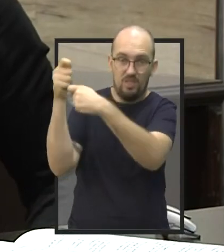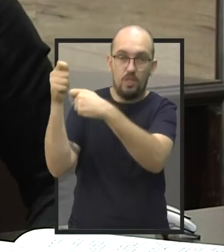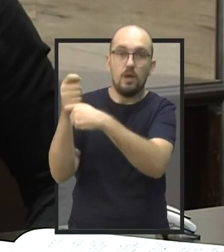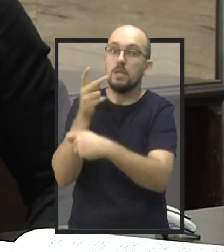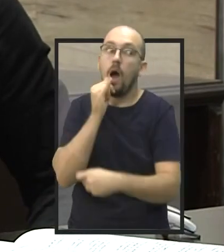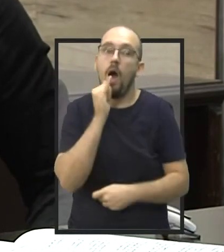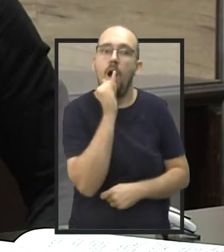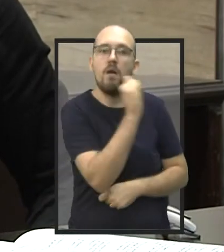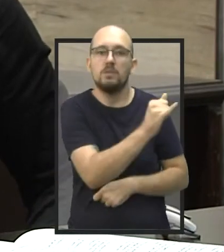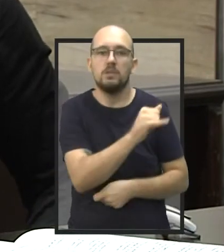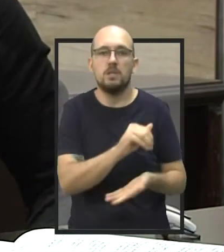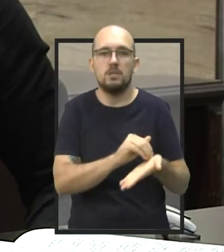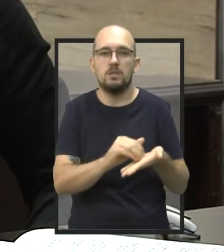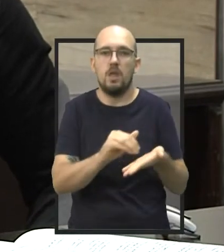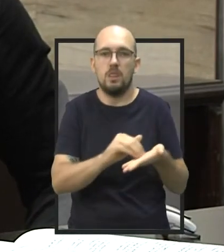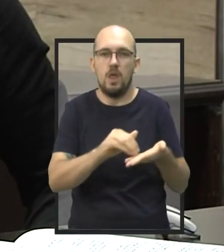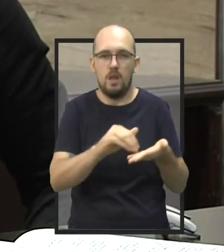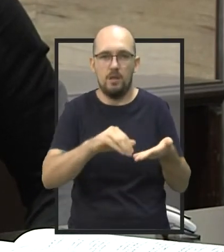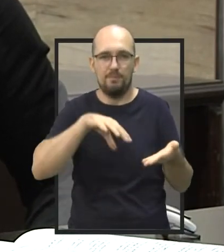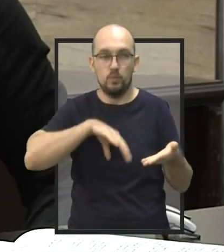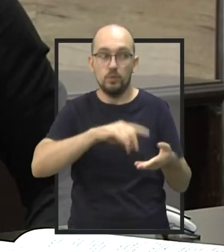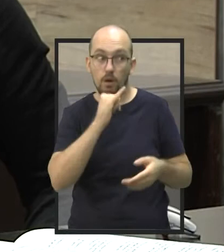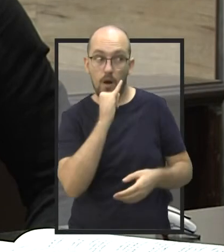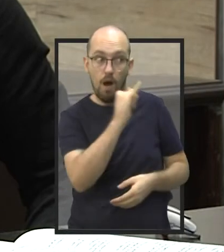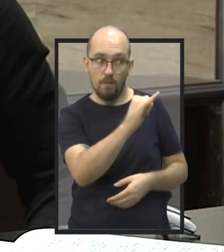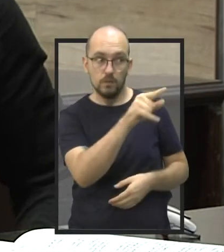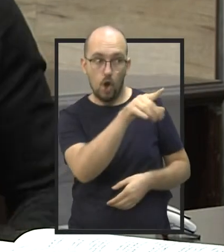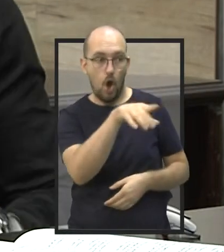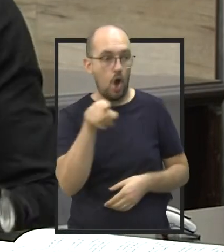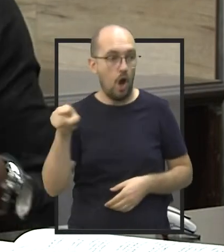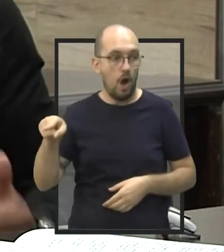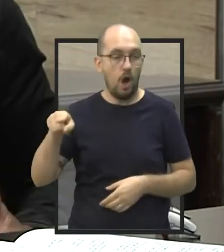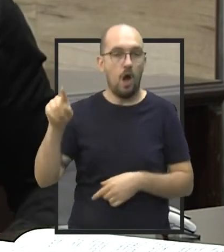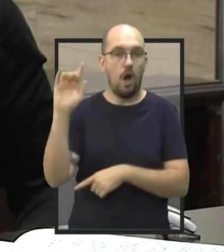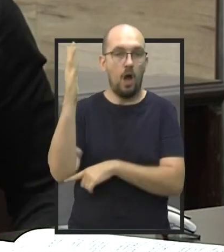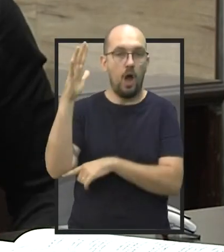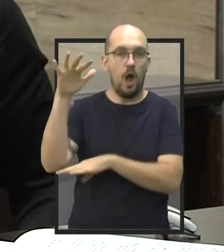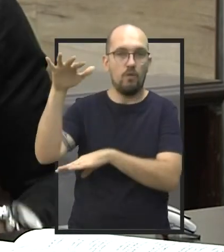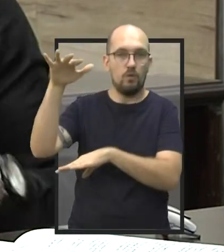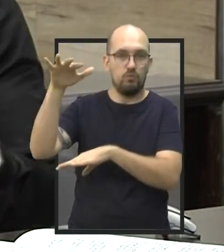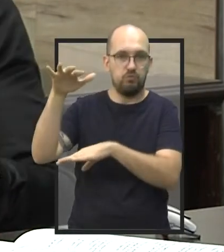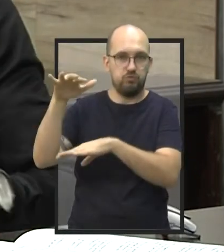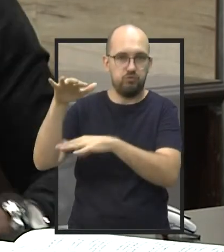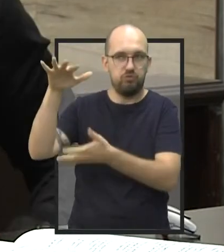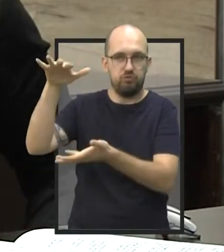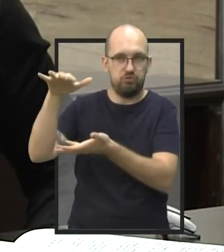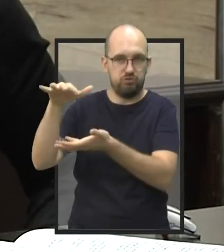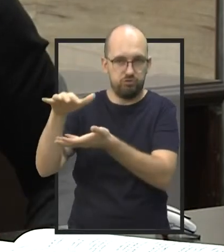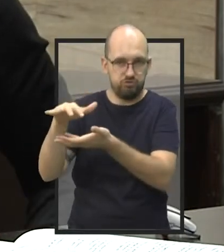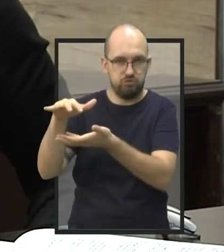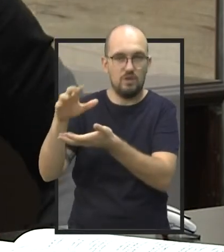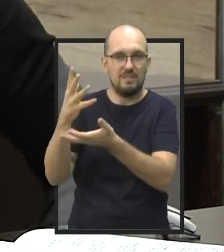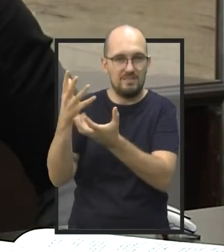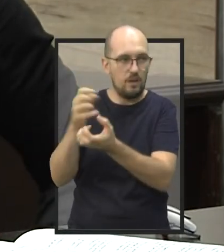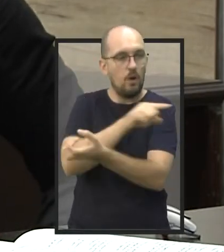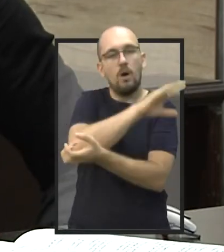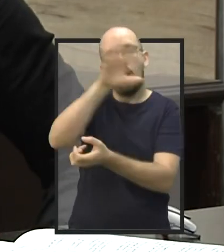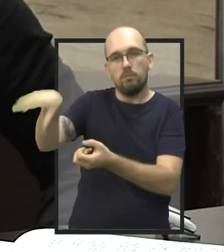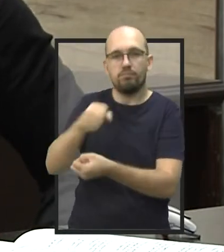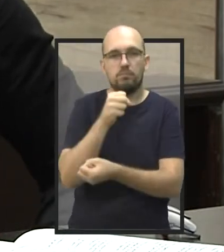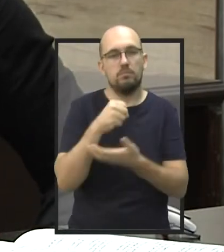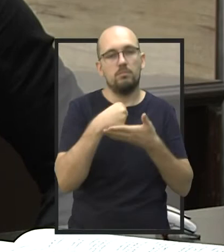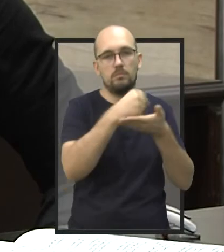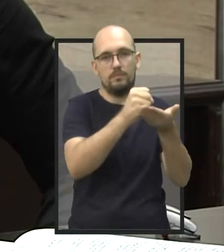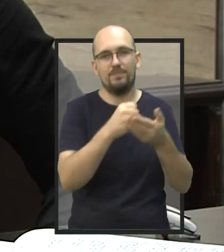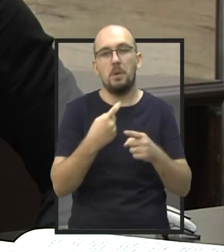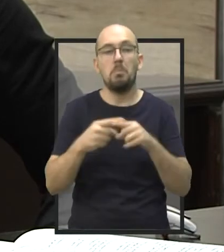a secretaria do distrito para eles estarem sendo informados, porque senão o caminhão passa e aí a pessoa cortou, né? Então aí